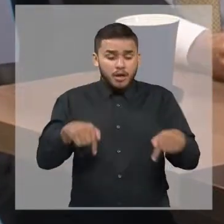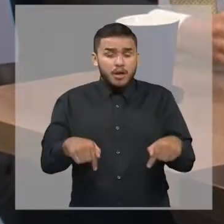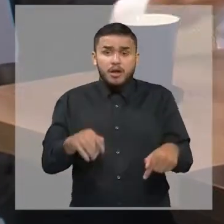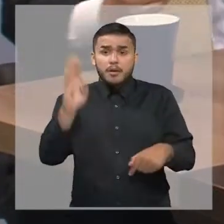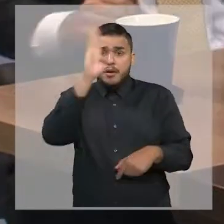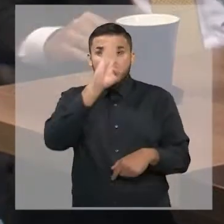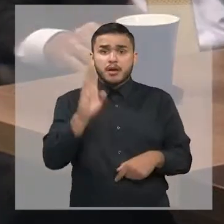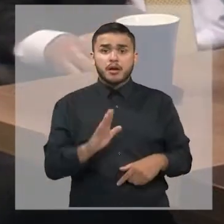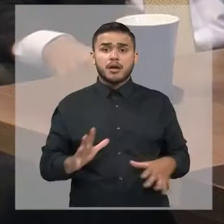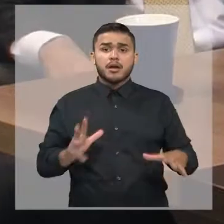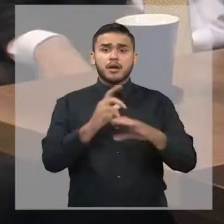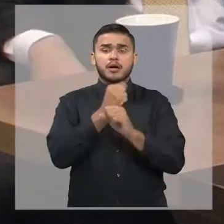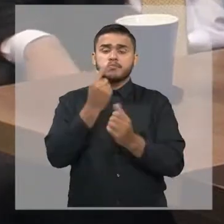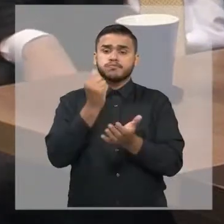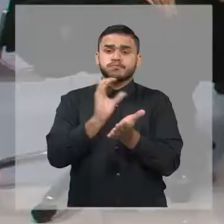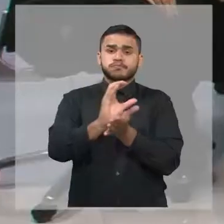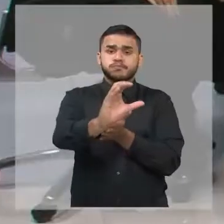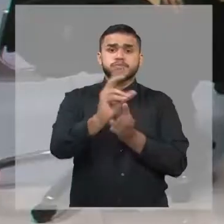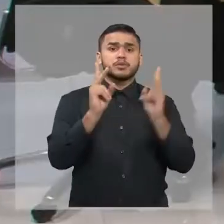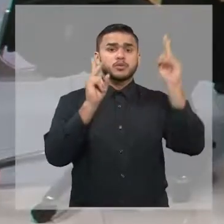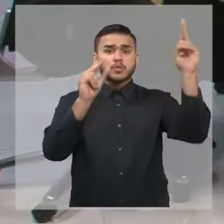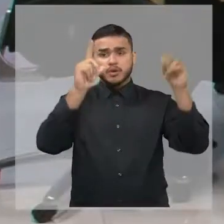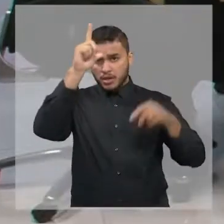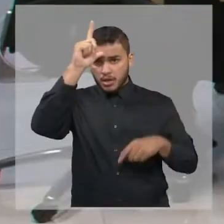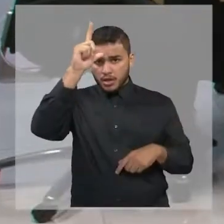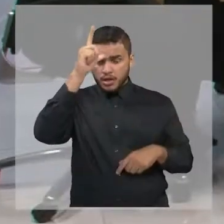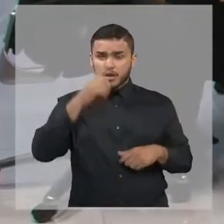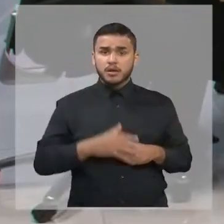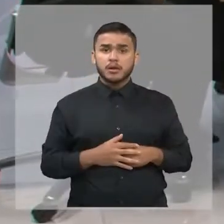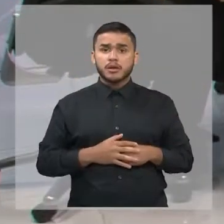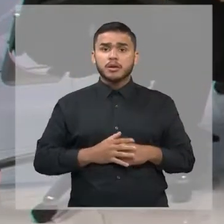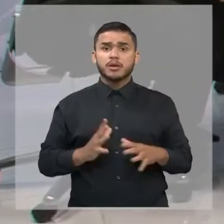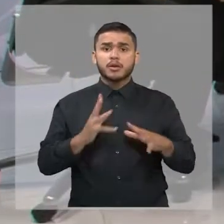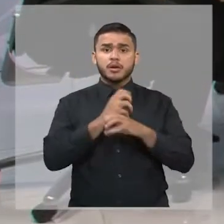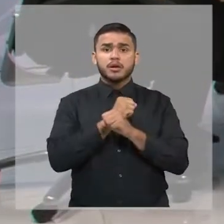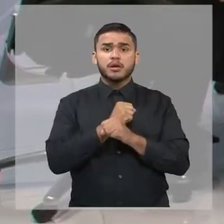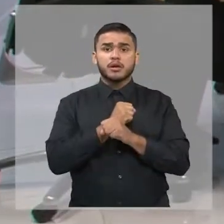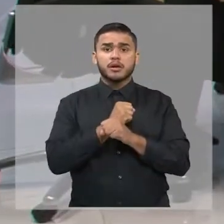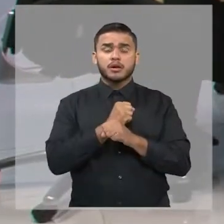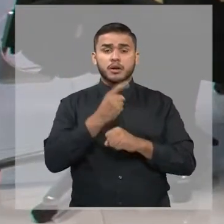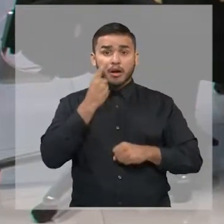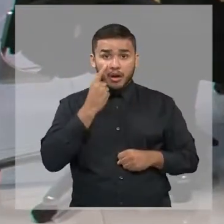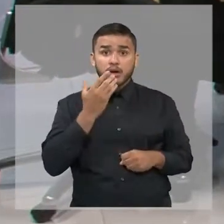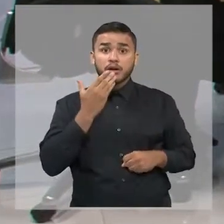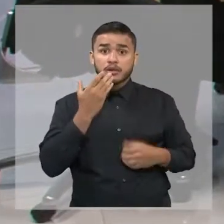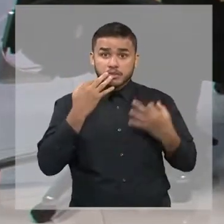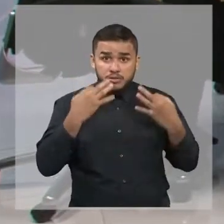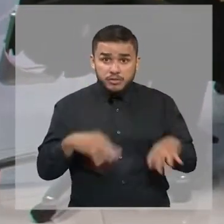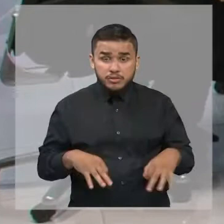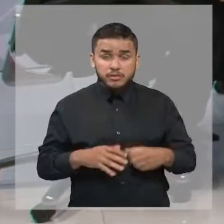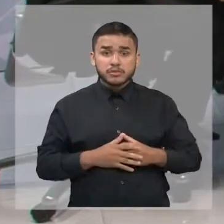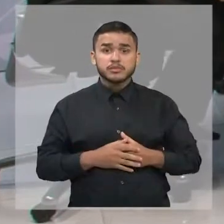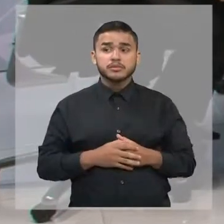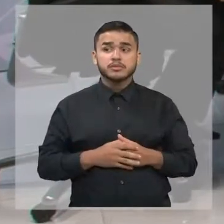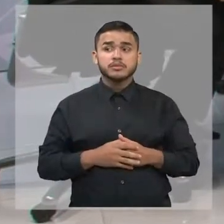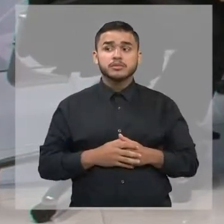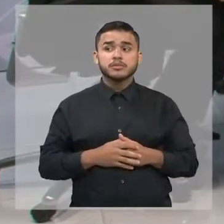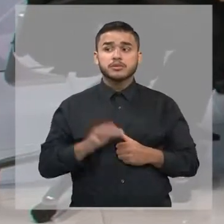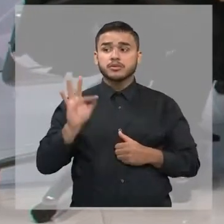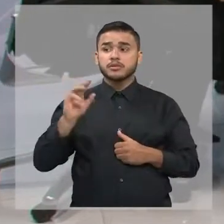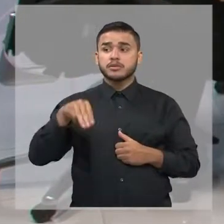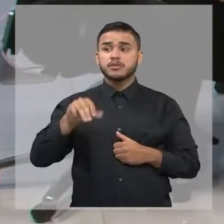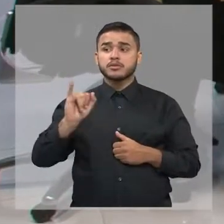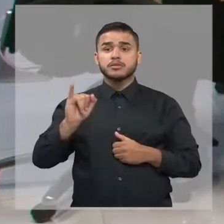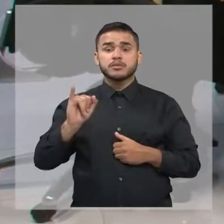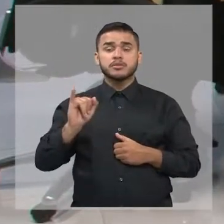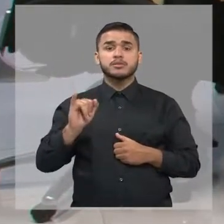igual, percentualmente, em relação ao PIB, igual ao da Alemanha. O Brasil gasta... pode ser até estarrecedor o que eu vou dizer. De o onde Brasil cidade? gasta do FMI, da